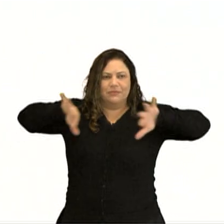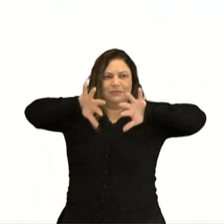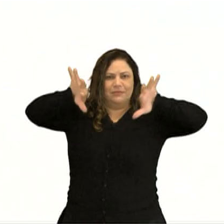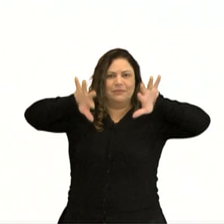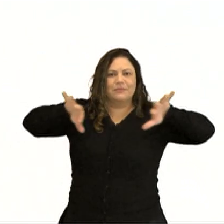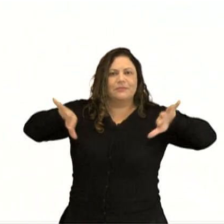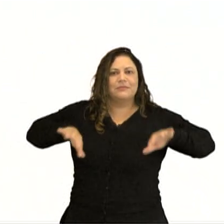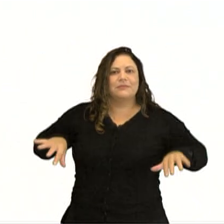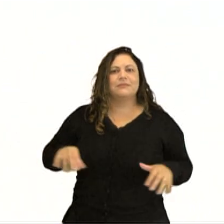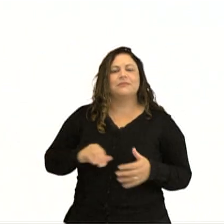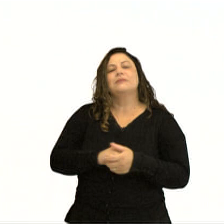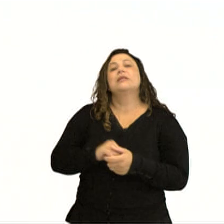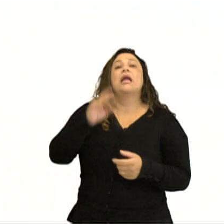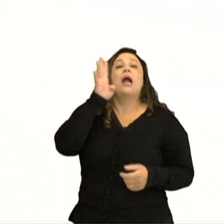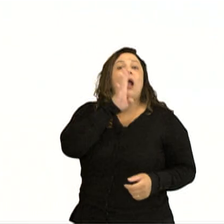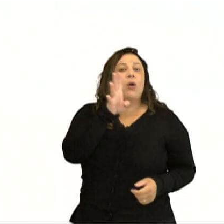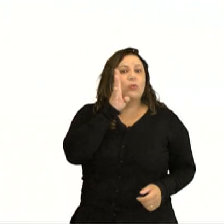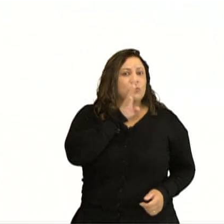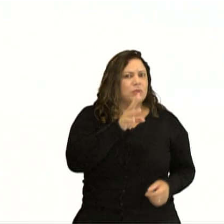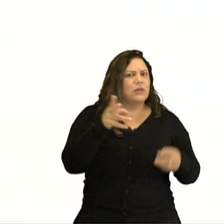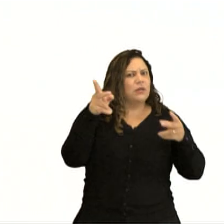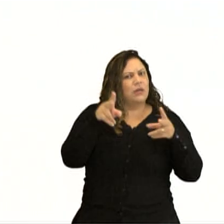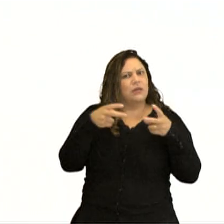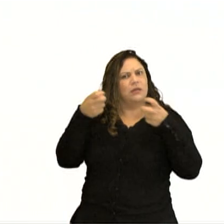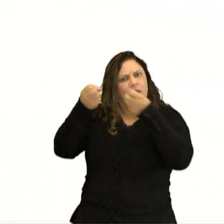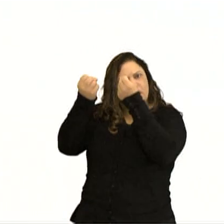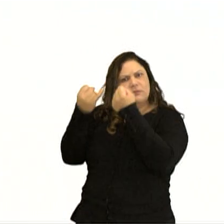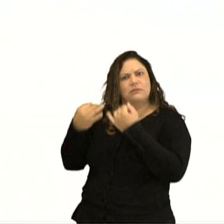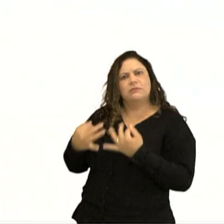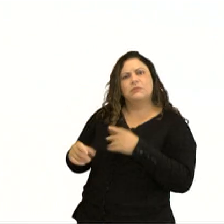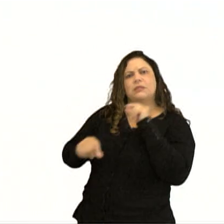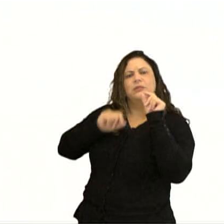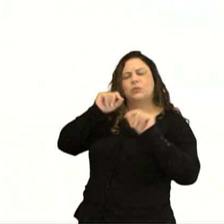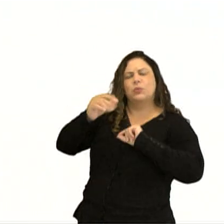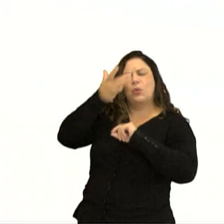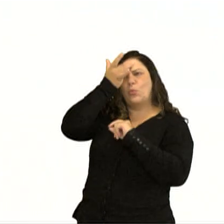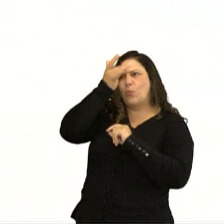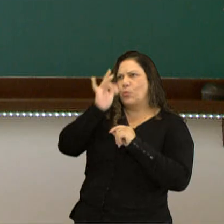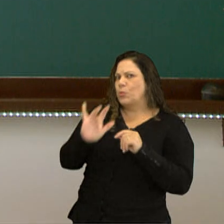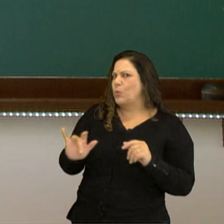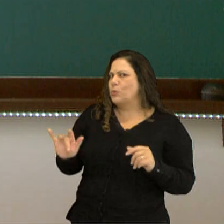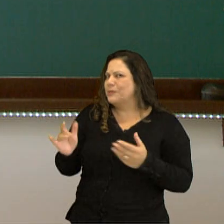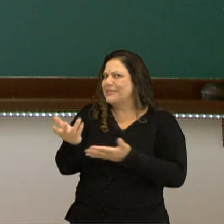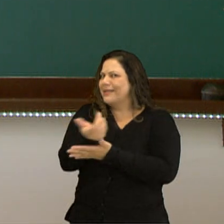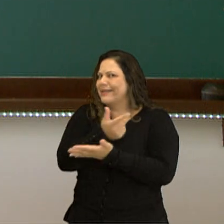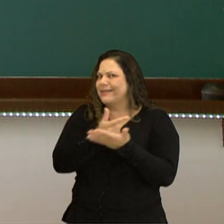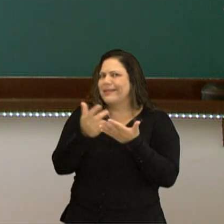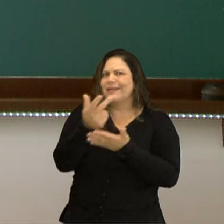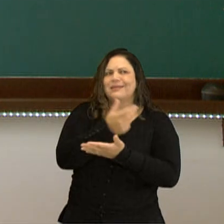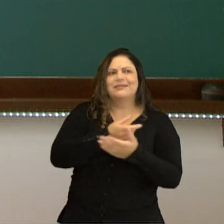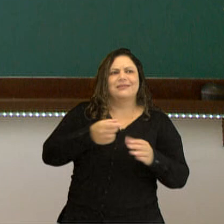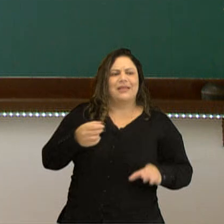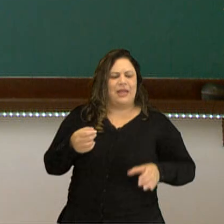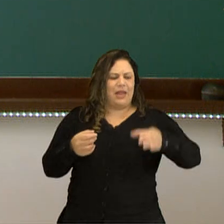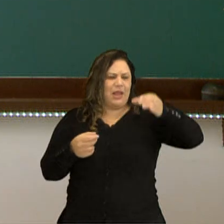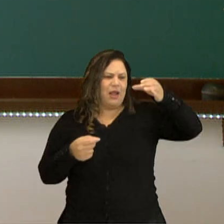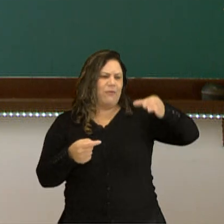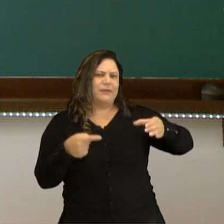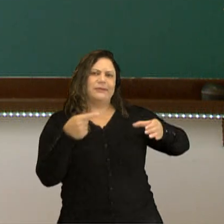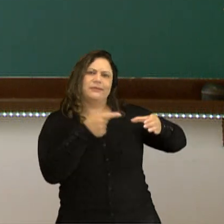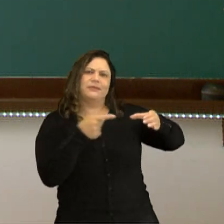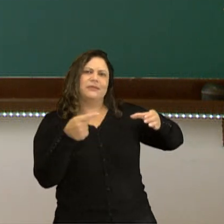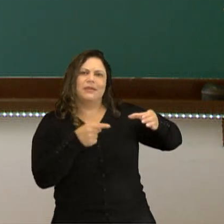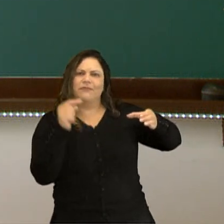esparsos. E o legal aqui é dizer que, mas eu não sei desenhar uma garrafa, professor. Como então vou fazer